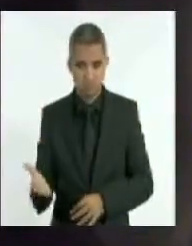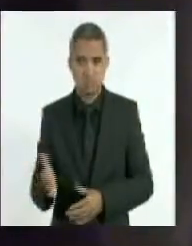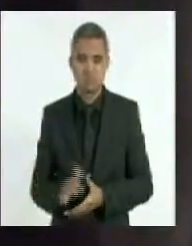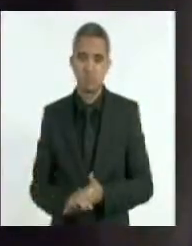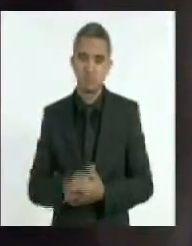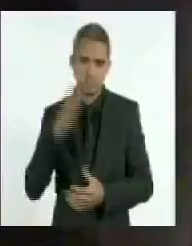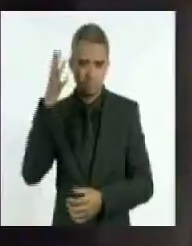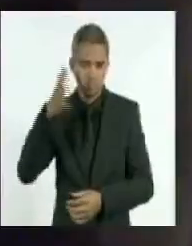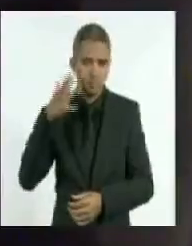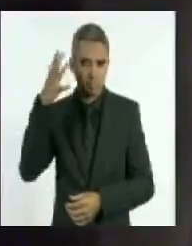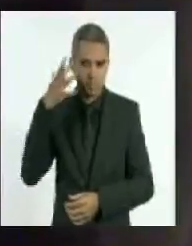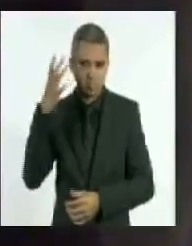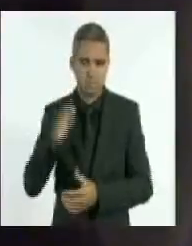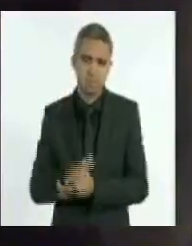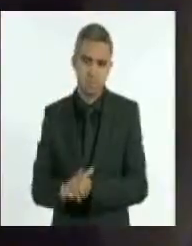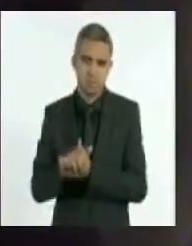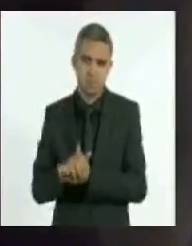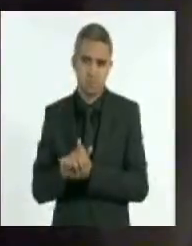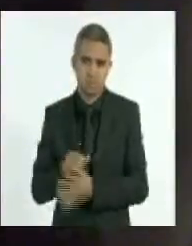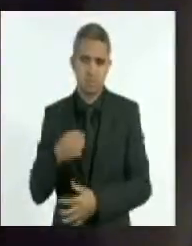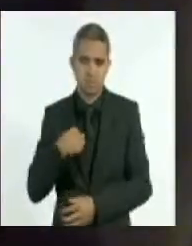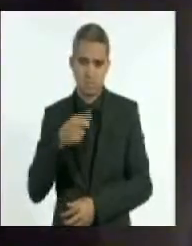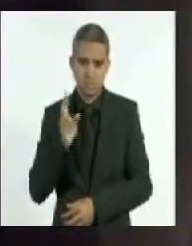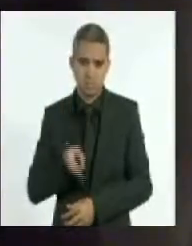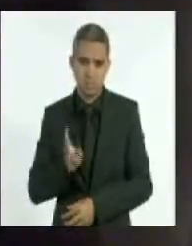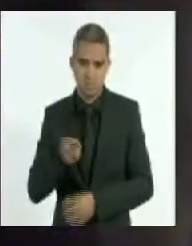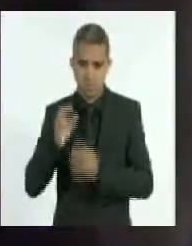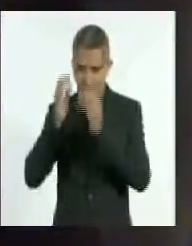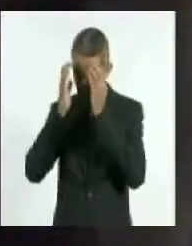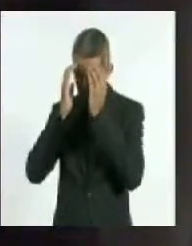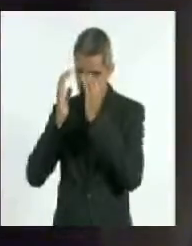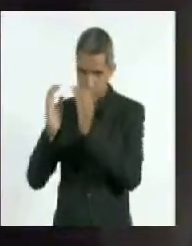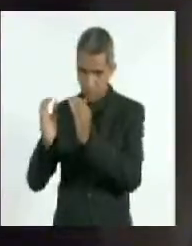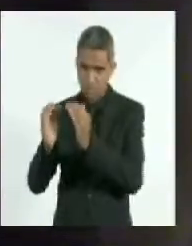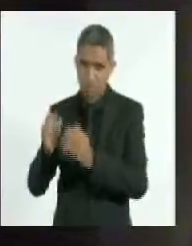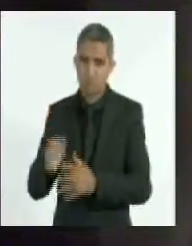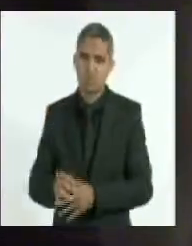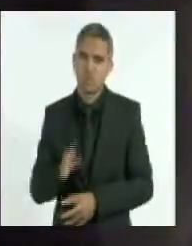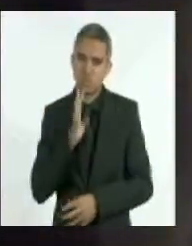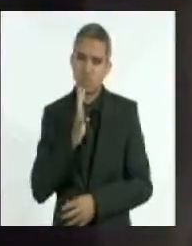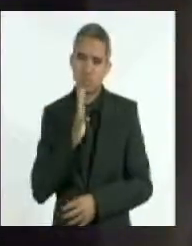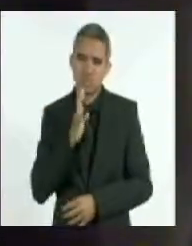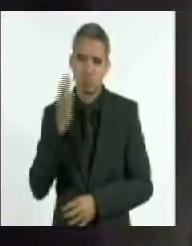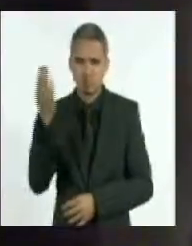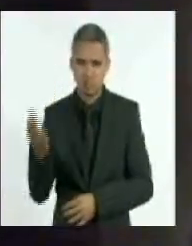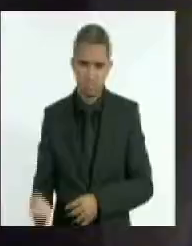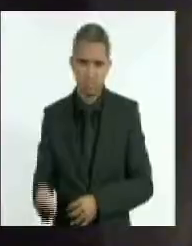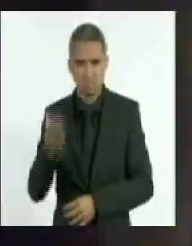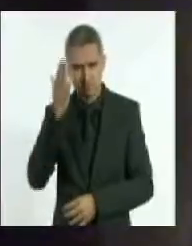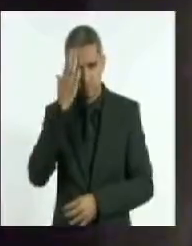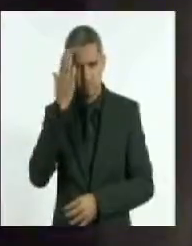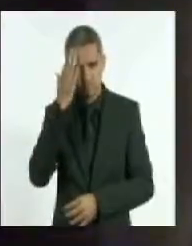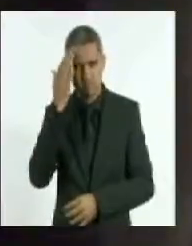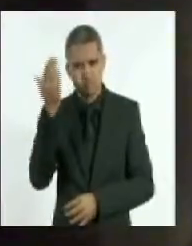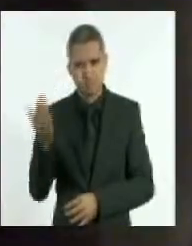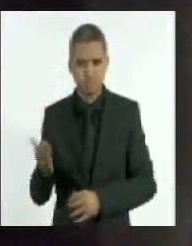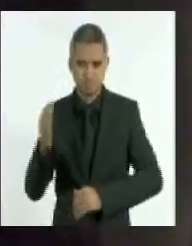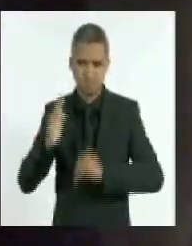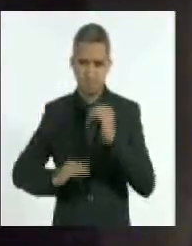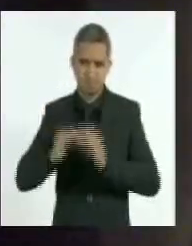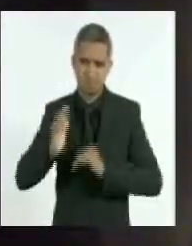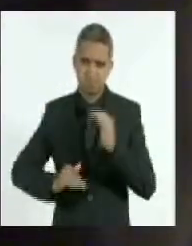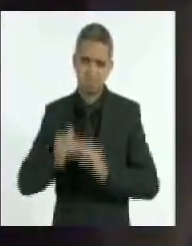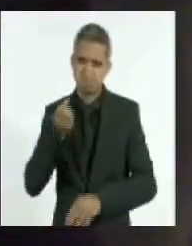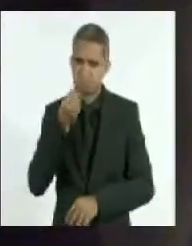saiba. Eu sempre respeitei Vossa Excelência e estou respeitando, eu conheço muito bem, sei da vossa competência e eu